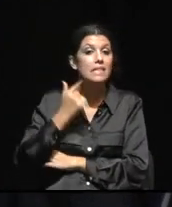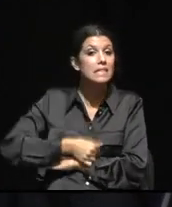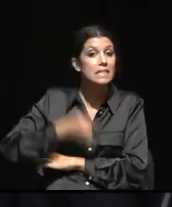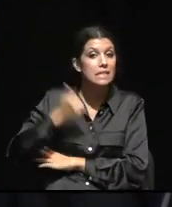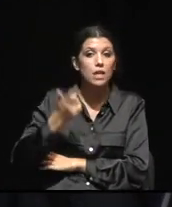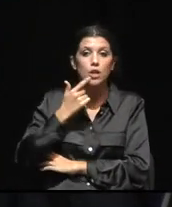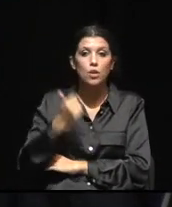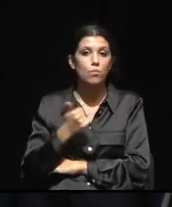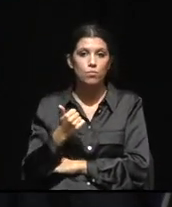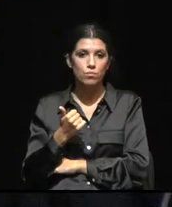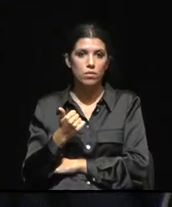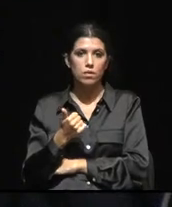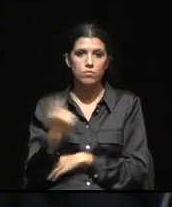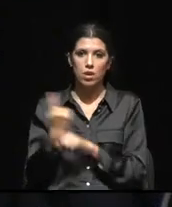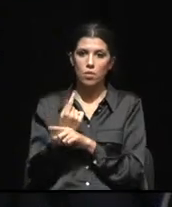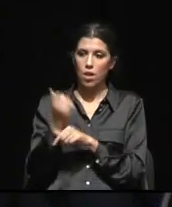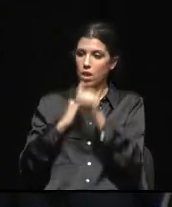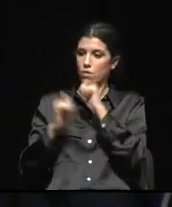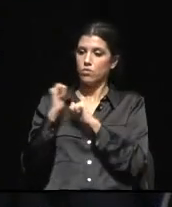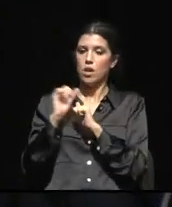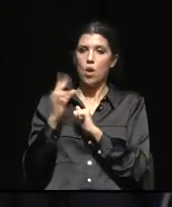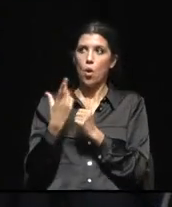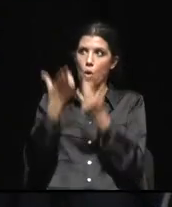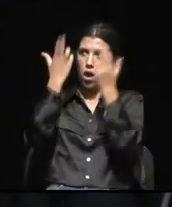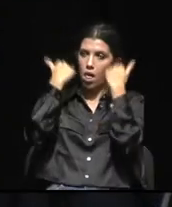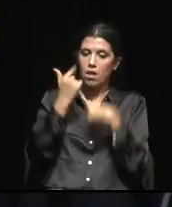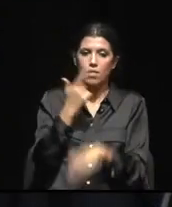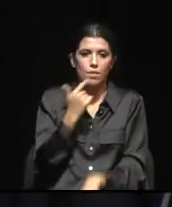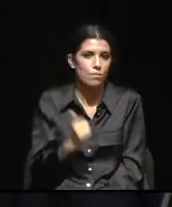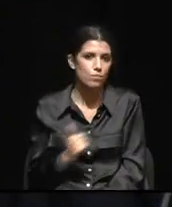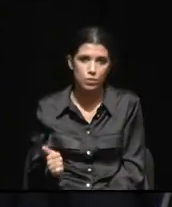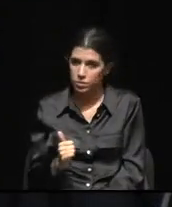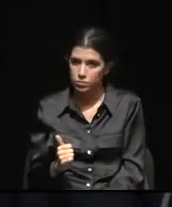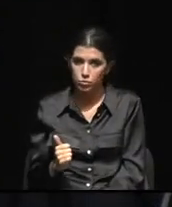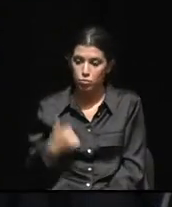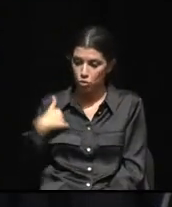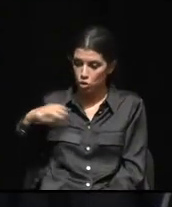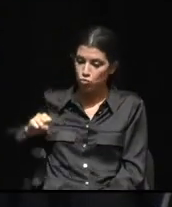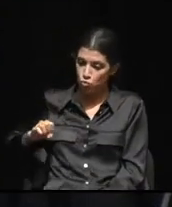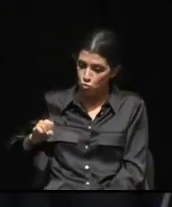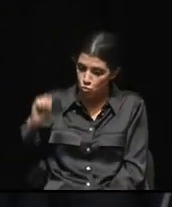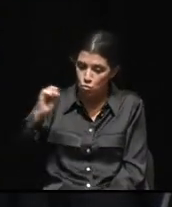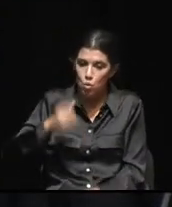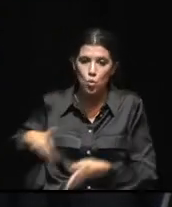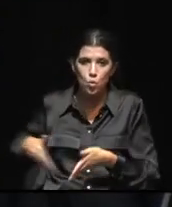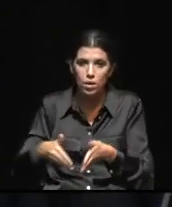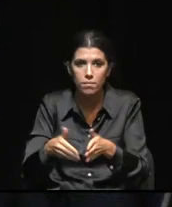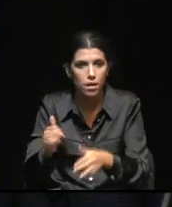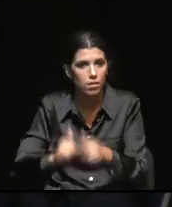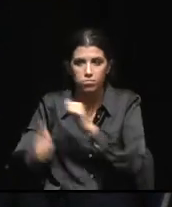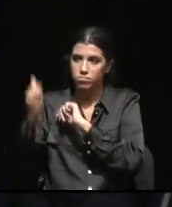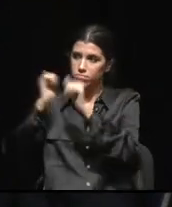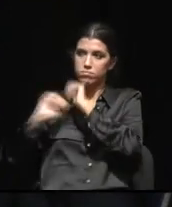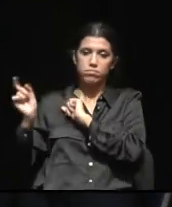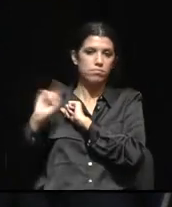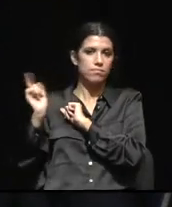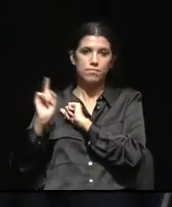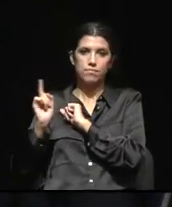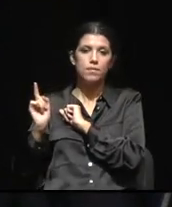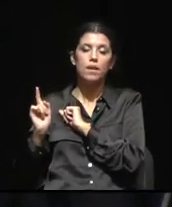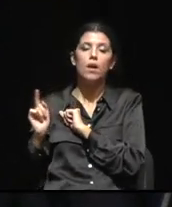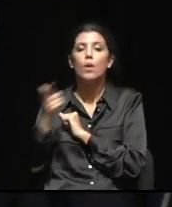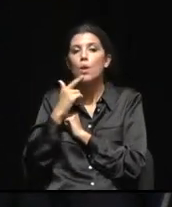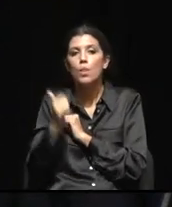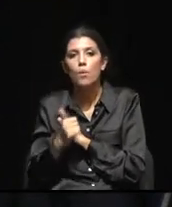nunca poderemos aceitar qualquer retrocesso em relação ao que já foi conquistado o caminho não é andar para trás não é nem